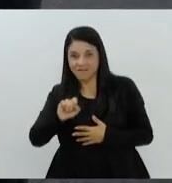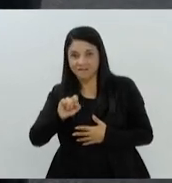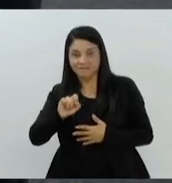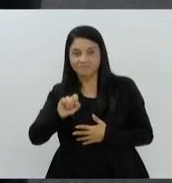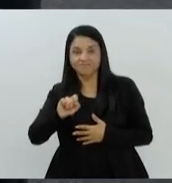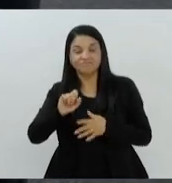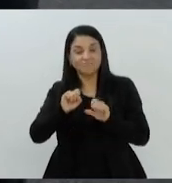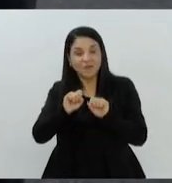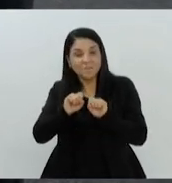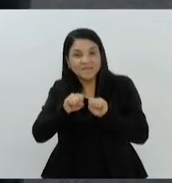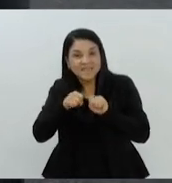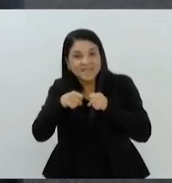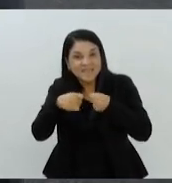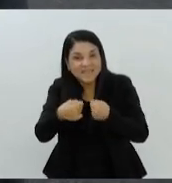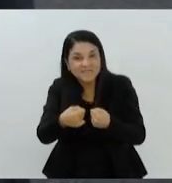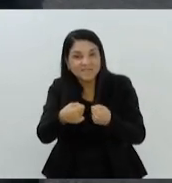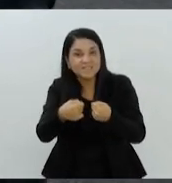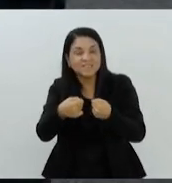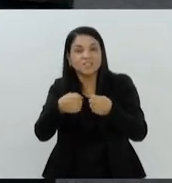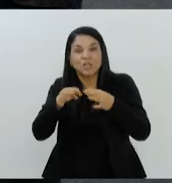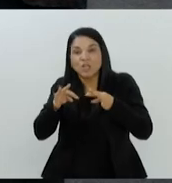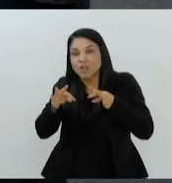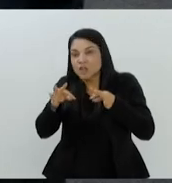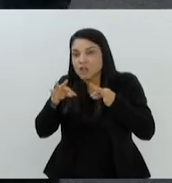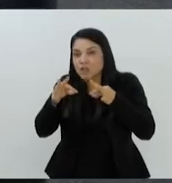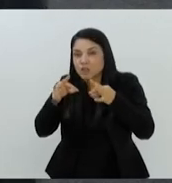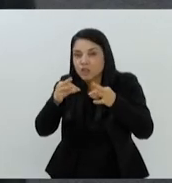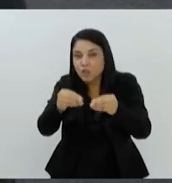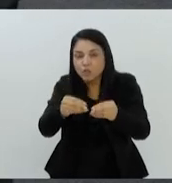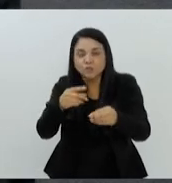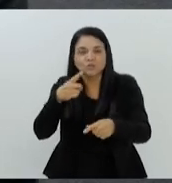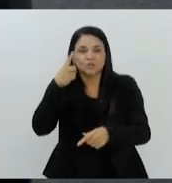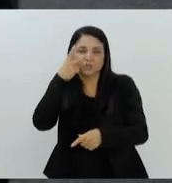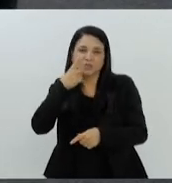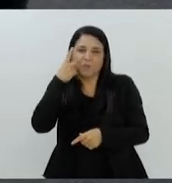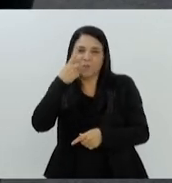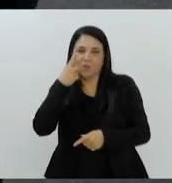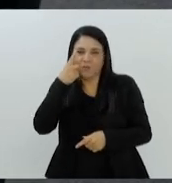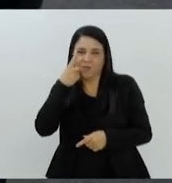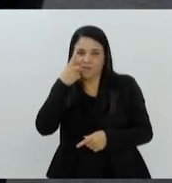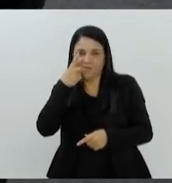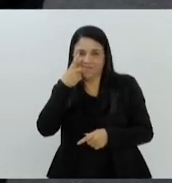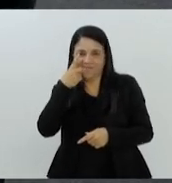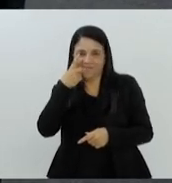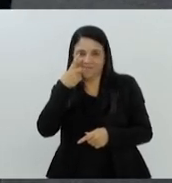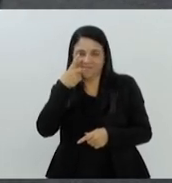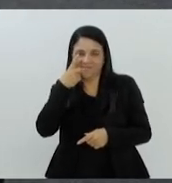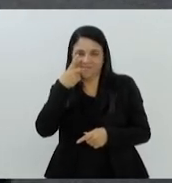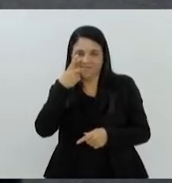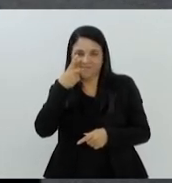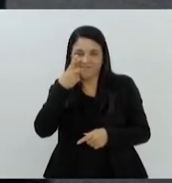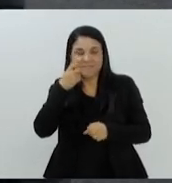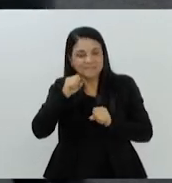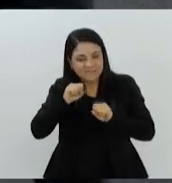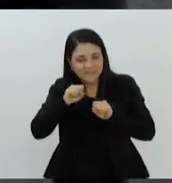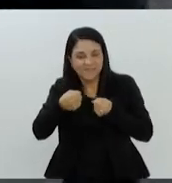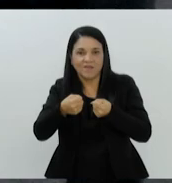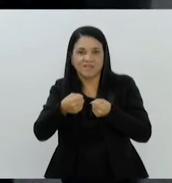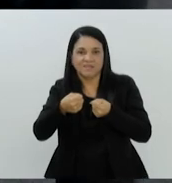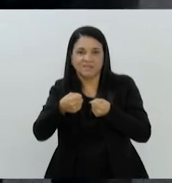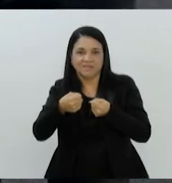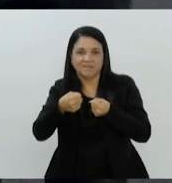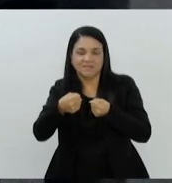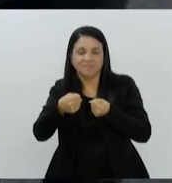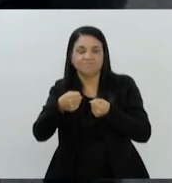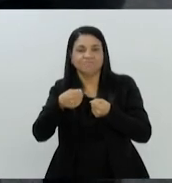uma defesa de quase todos. Todos os deputados desta causa, dessa casa. E eu sempre falei que